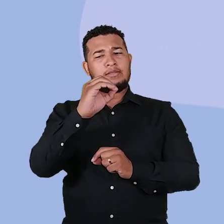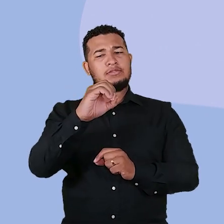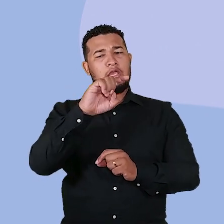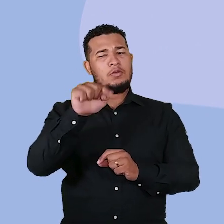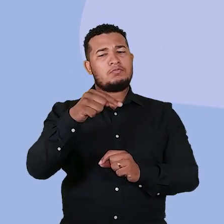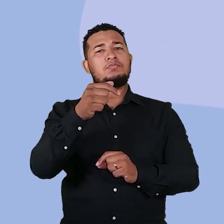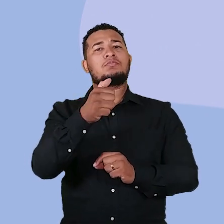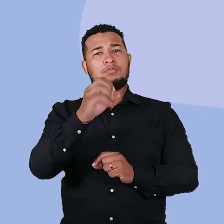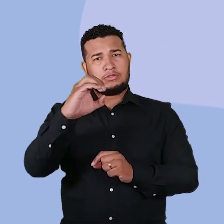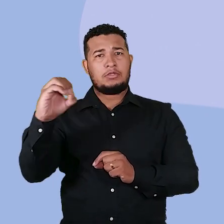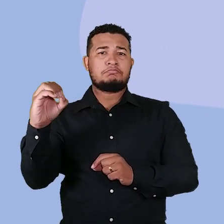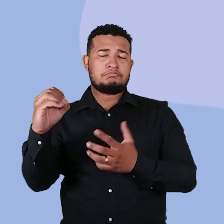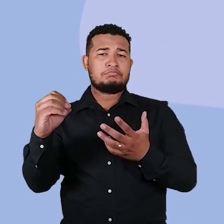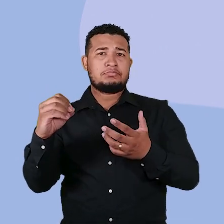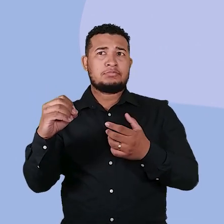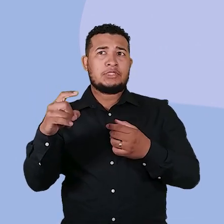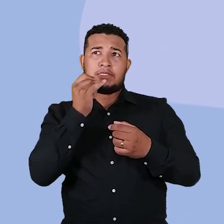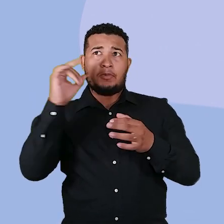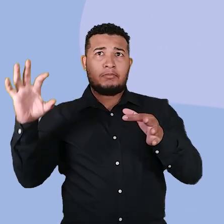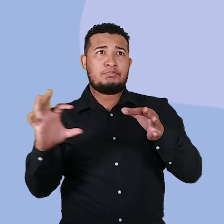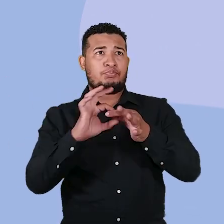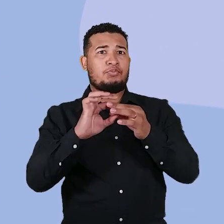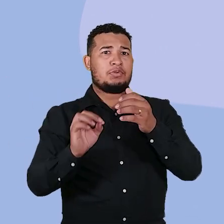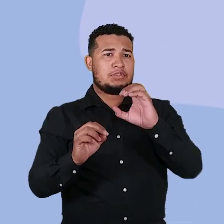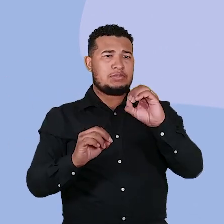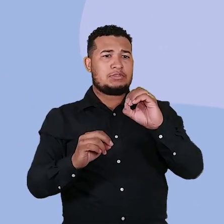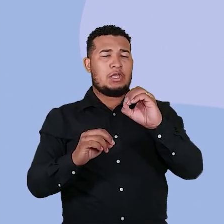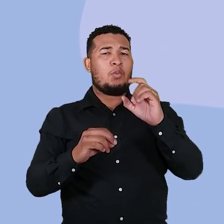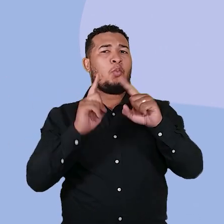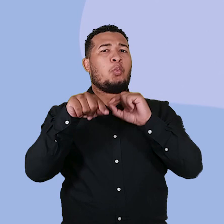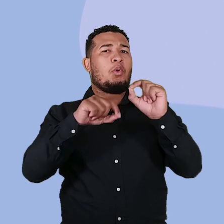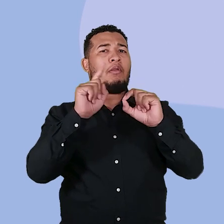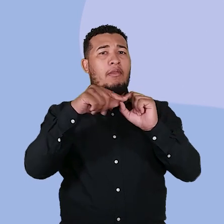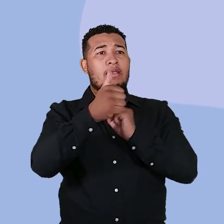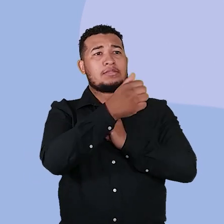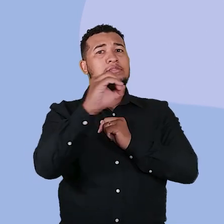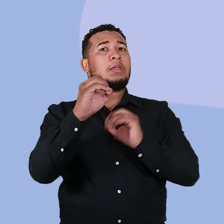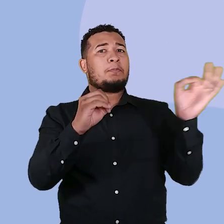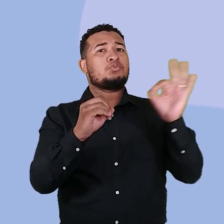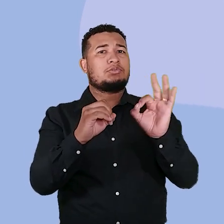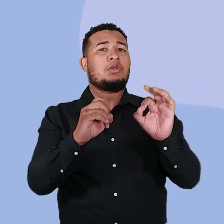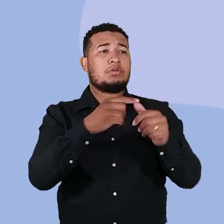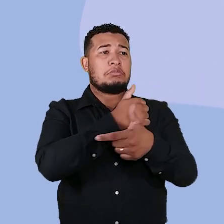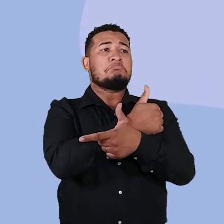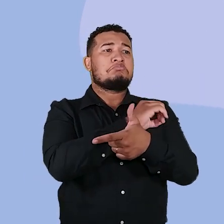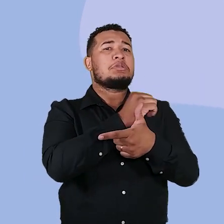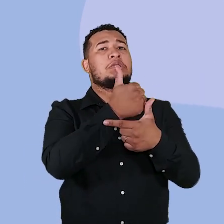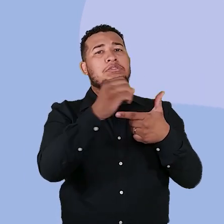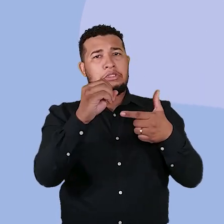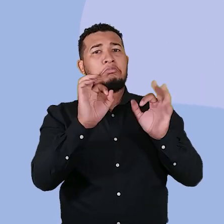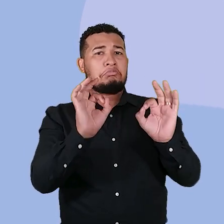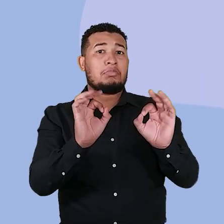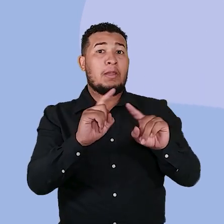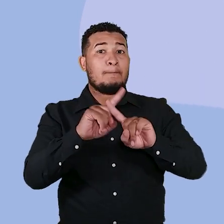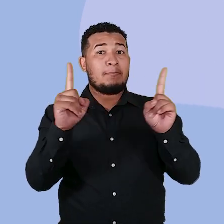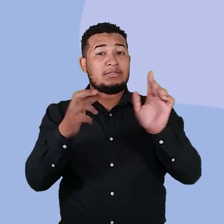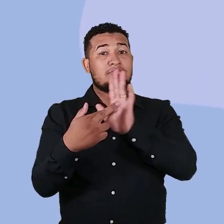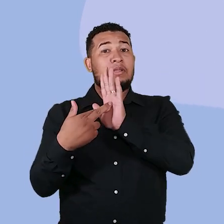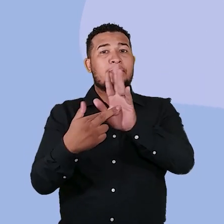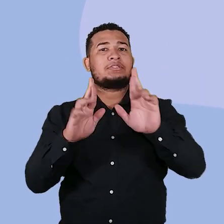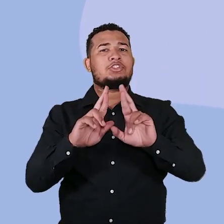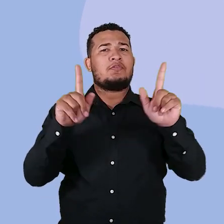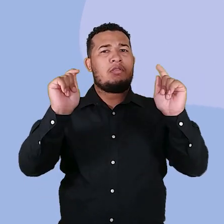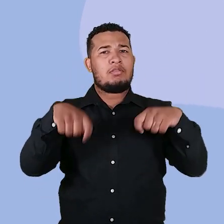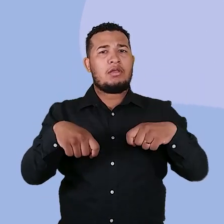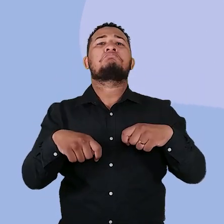na forma decimal 0 para cem e cem porcento da forma decimal é sem parassem mas se eu